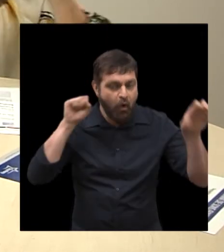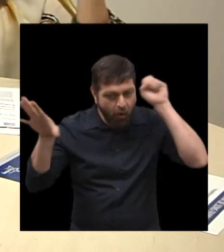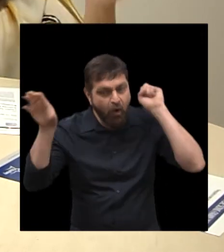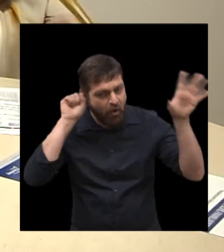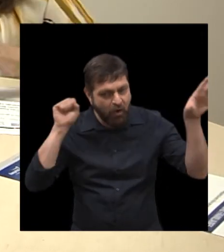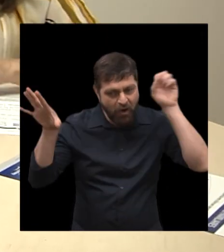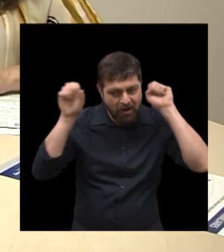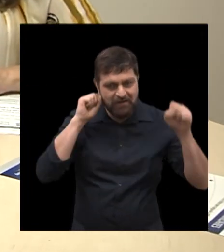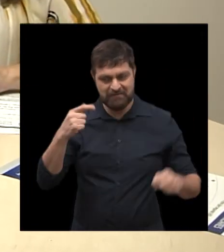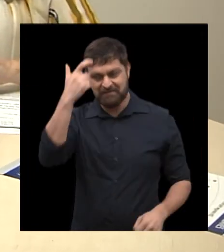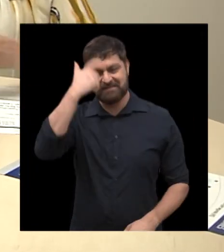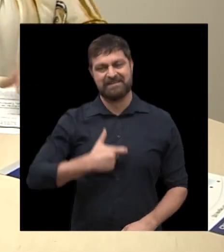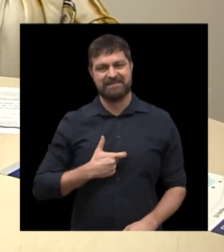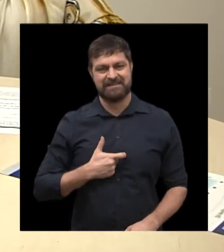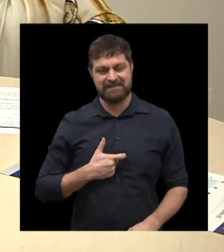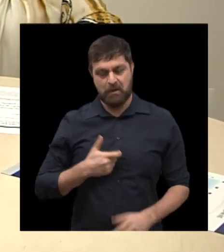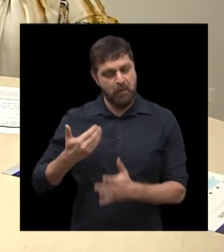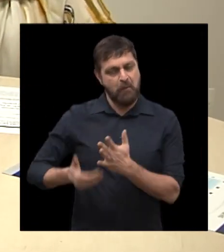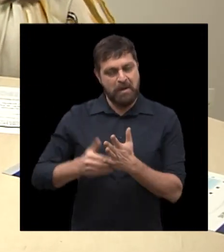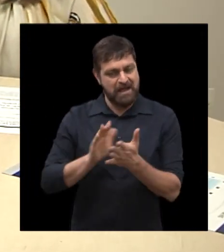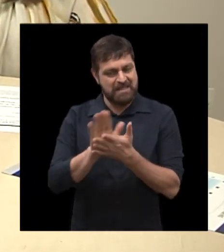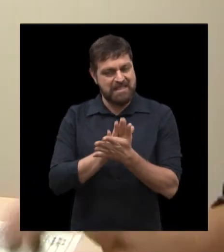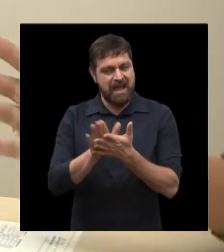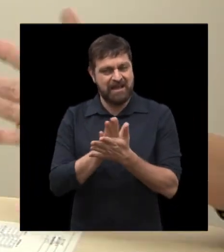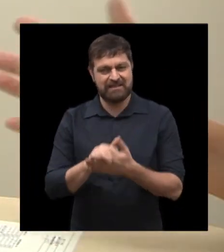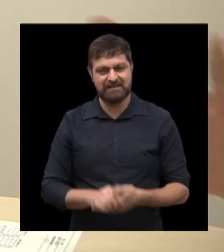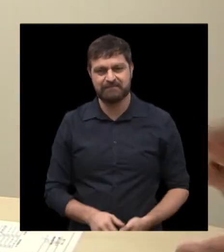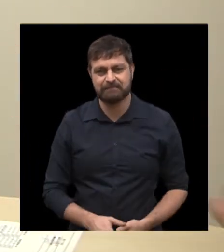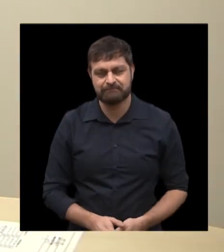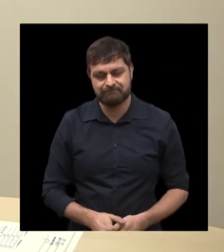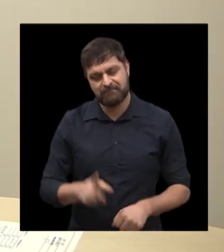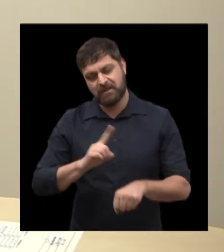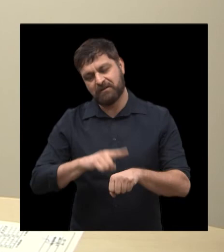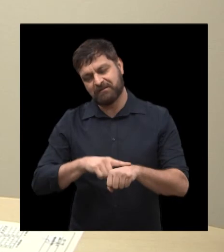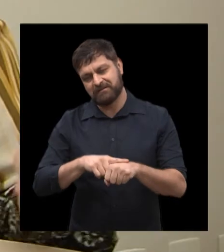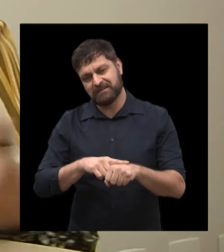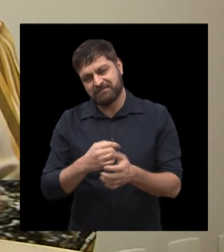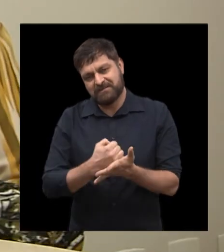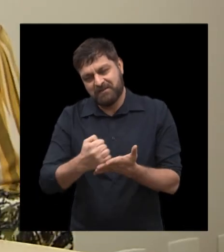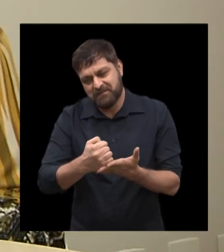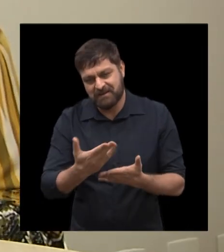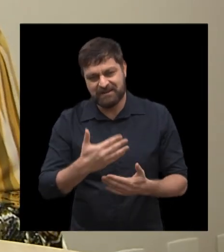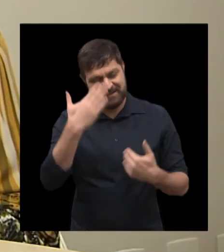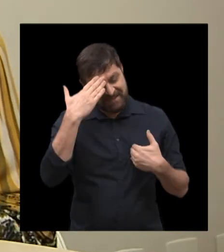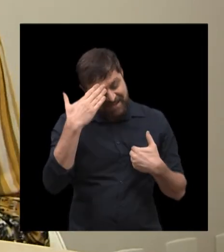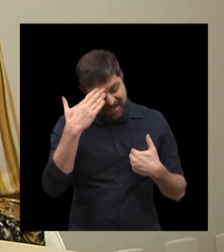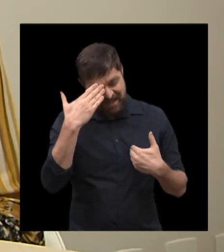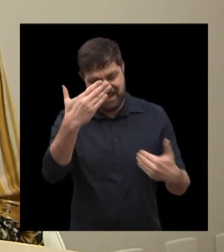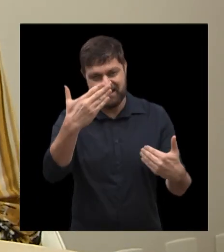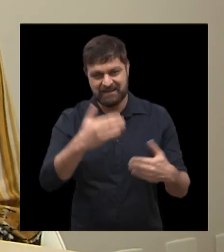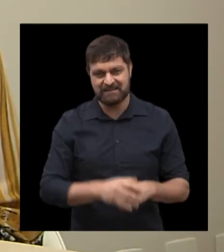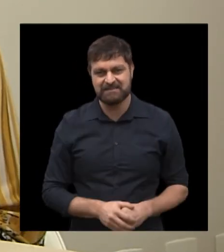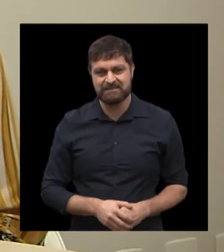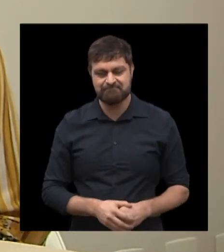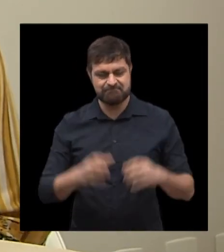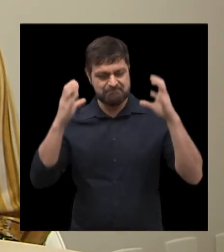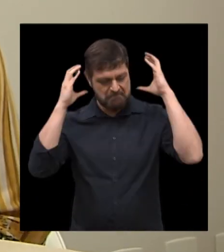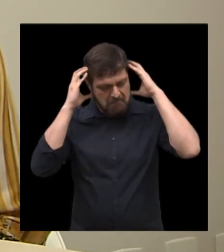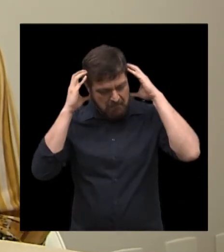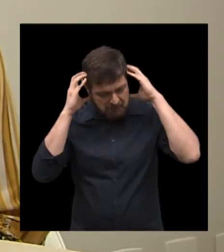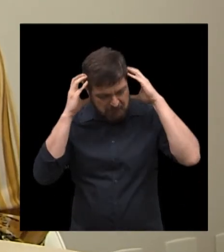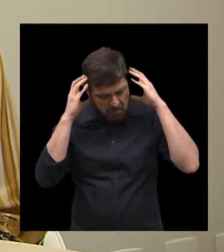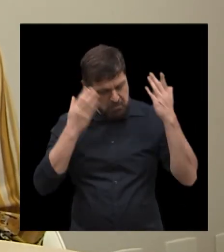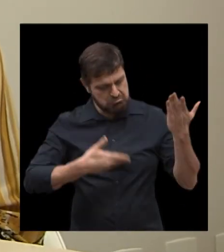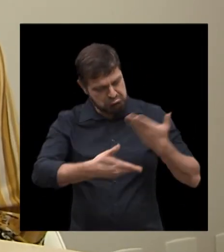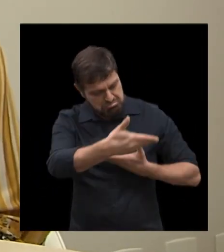tudo, estou ligada. Sem nenhuma perda auditiva. Nosso tempo está acabando e eu queria agradecer demais a recepção que a nossa equipe